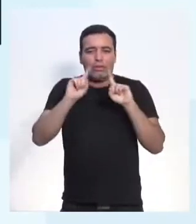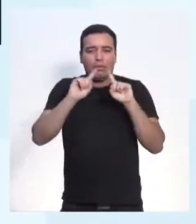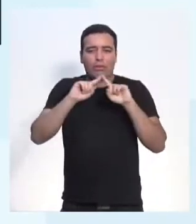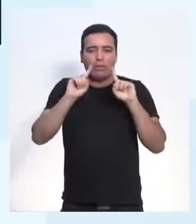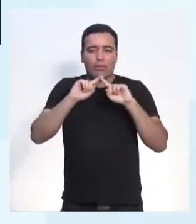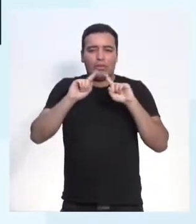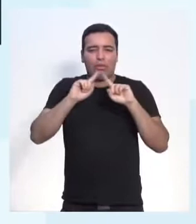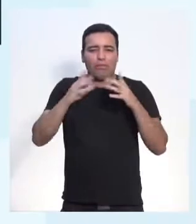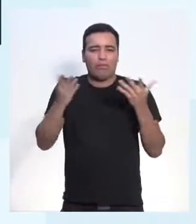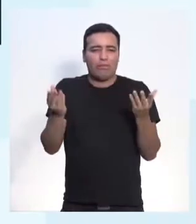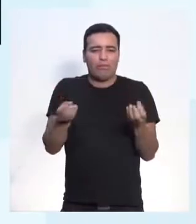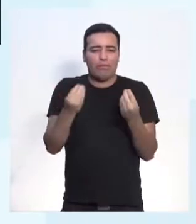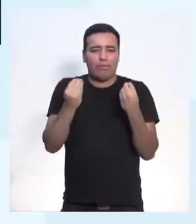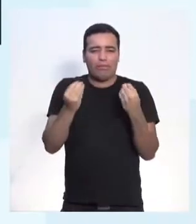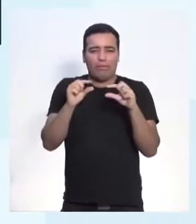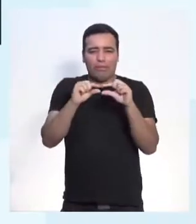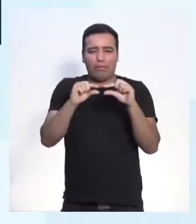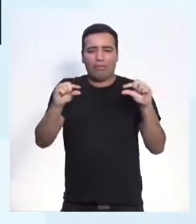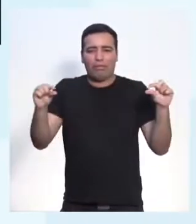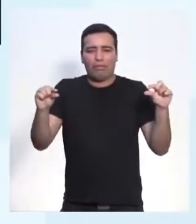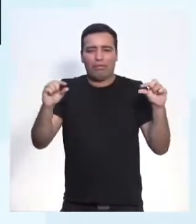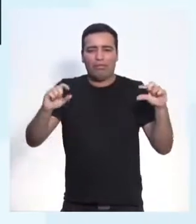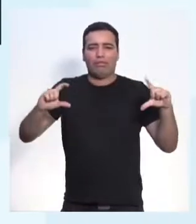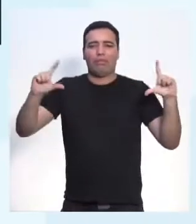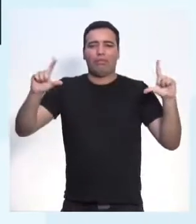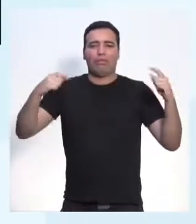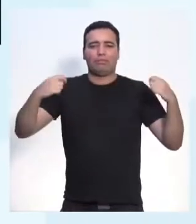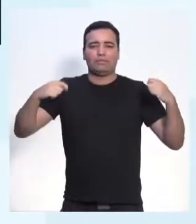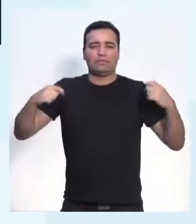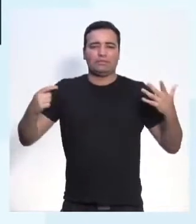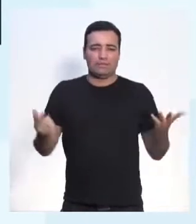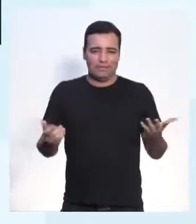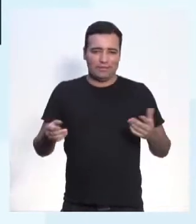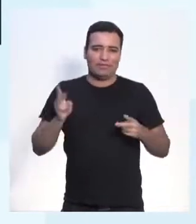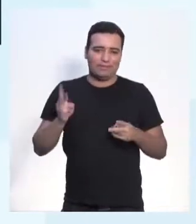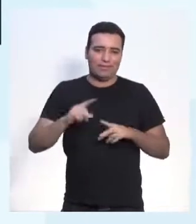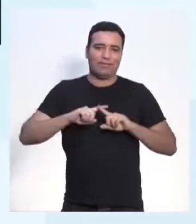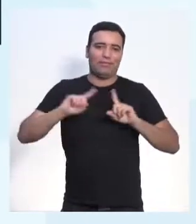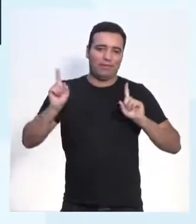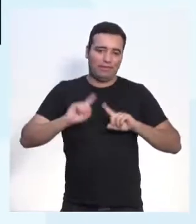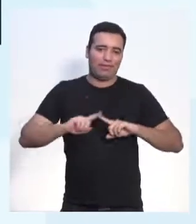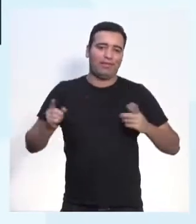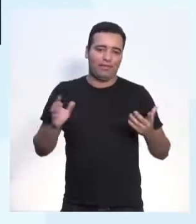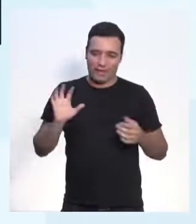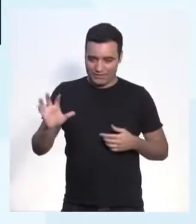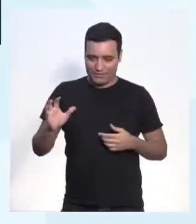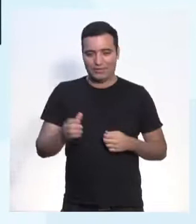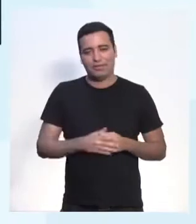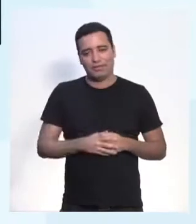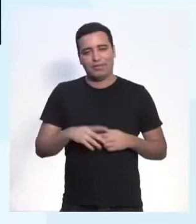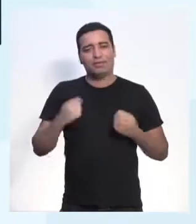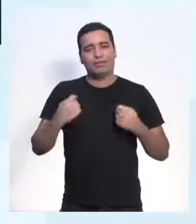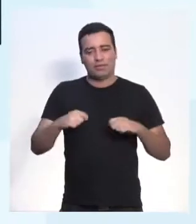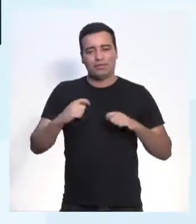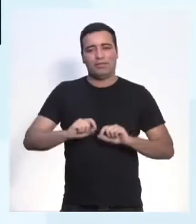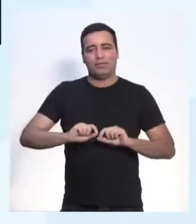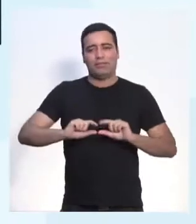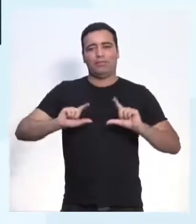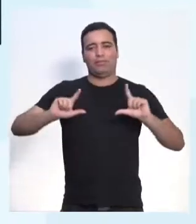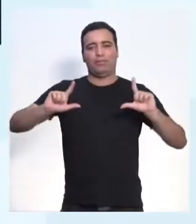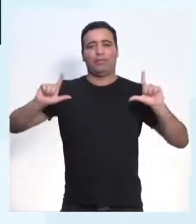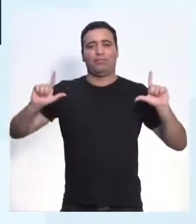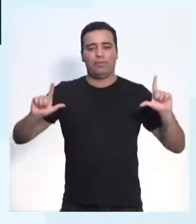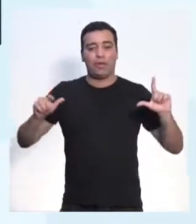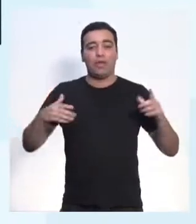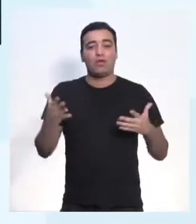assim, nossa, está muito pequeno, aumenta a resolução, não é, Antônio? Não é sempre assim, Antônio? É. Então, aumenta a resolução. Então a gente vai